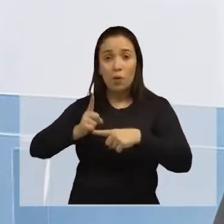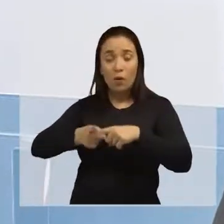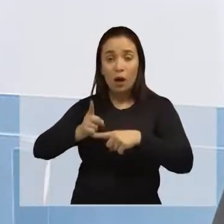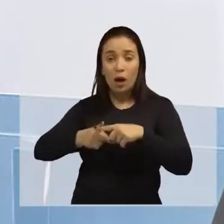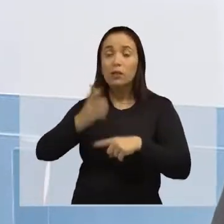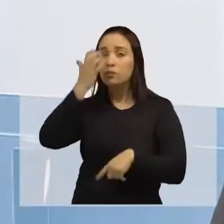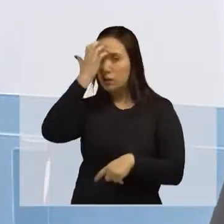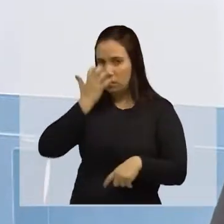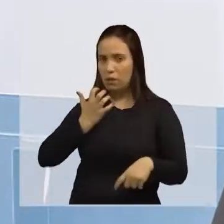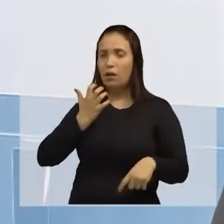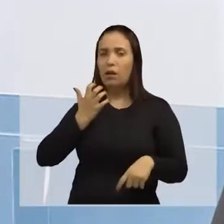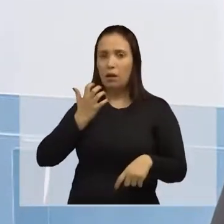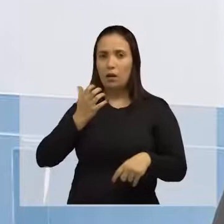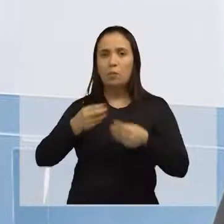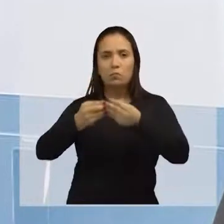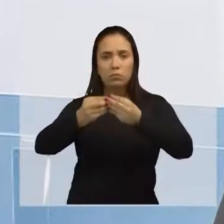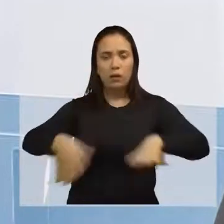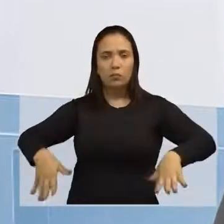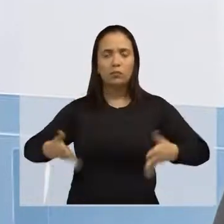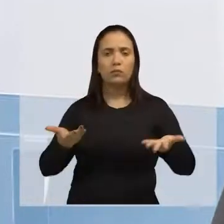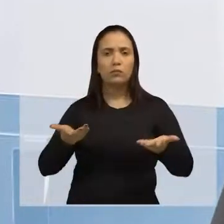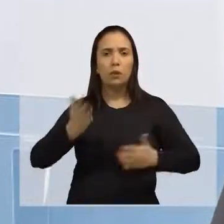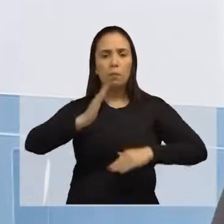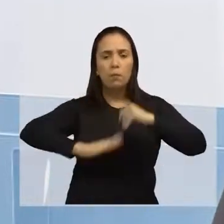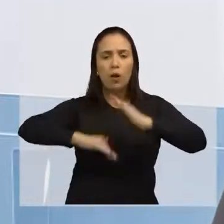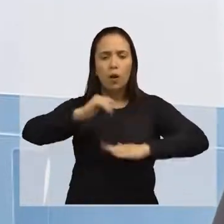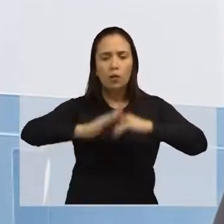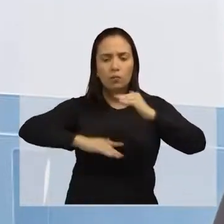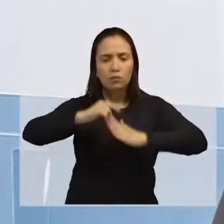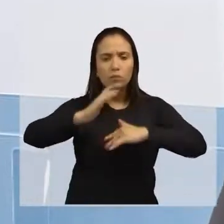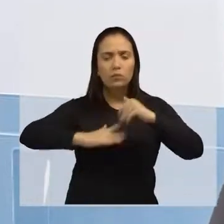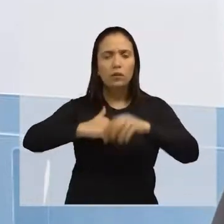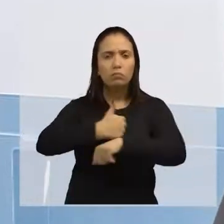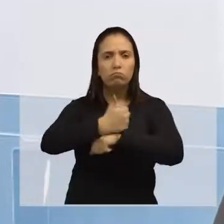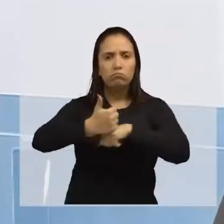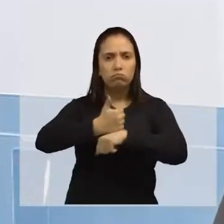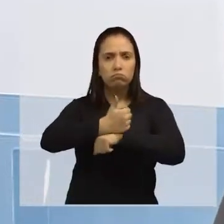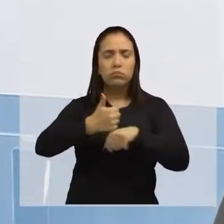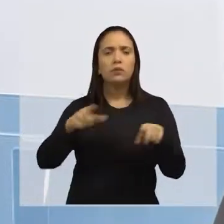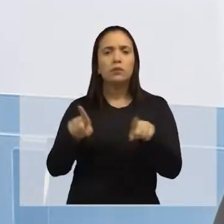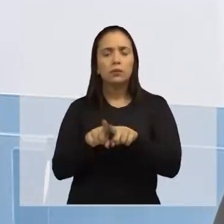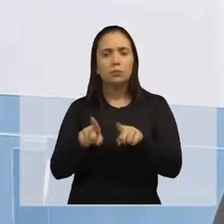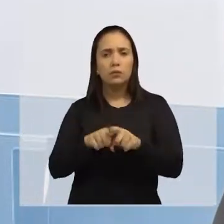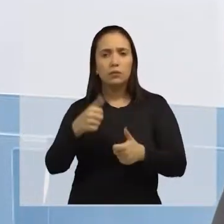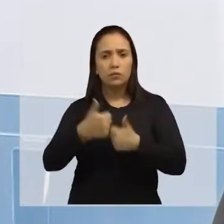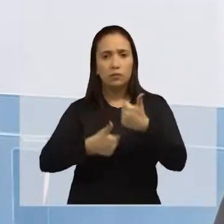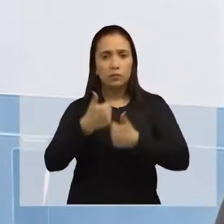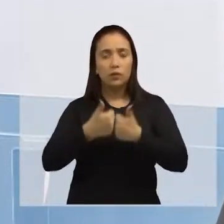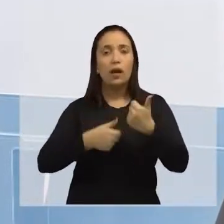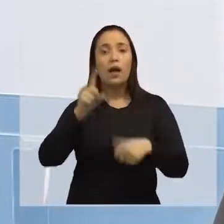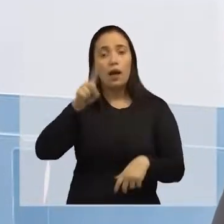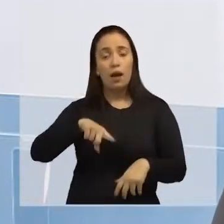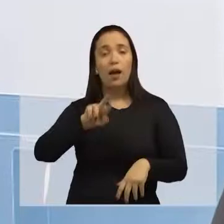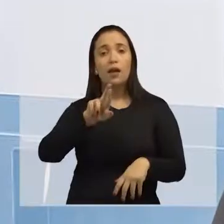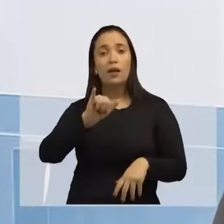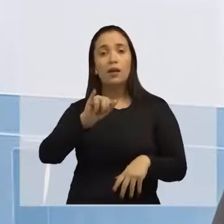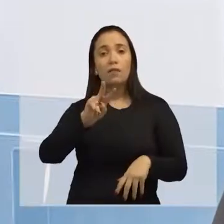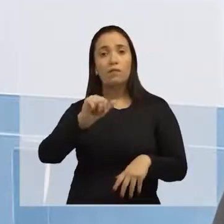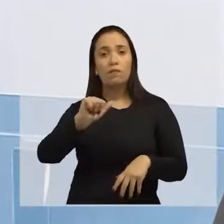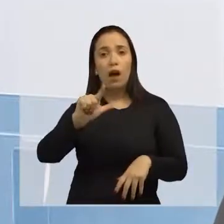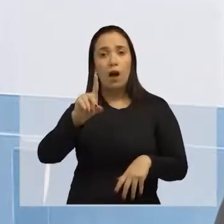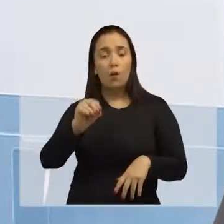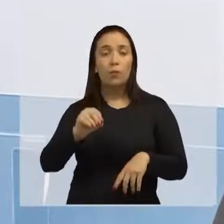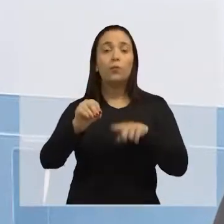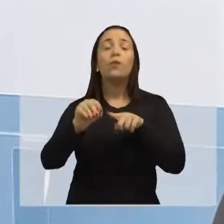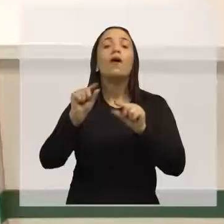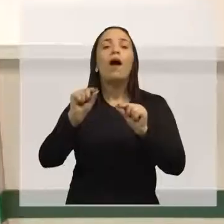atinge até profissionais em todas as áreas e também no futebol, que foi o caso do Rivaldo, que foi muito discriminado. Pernambucano,